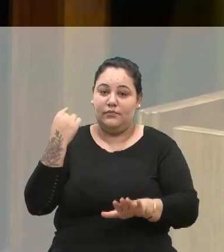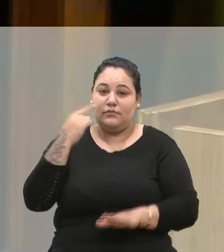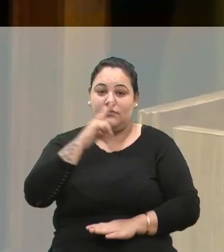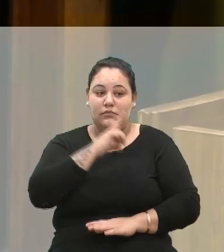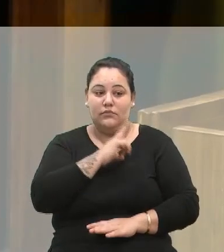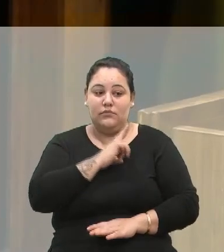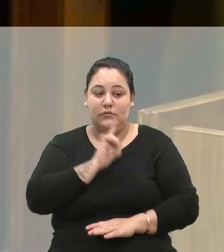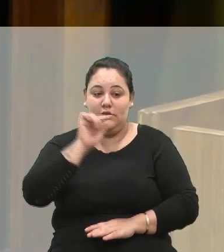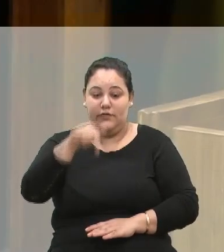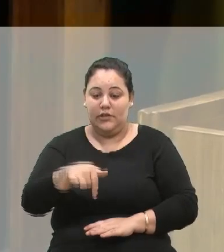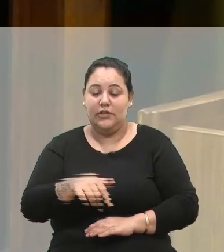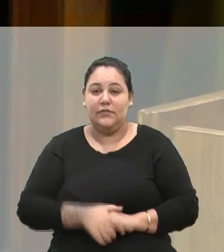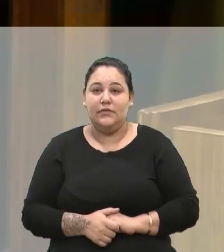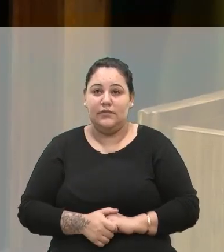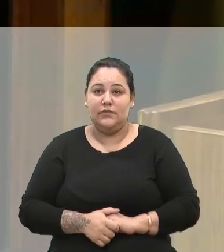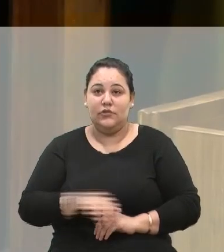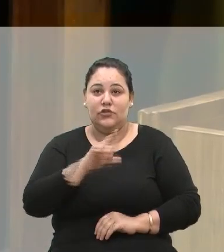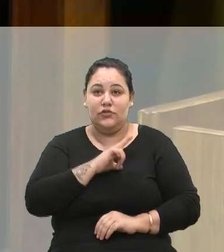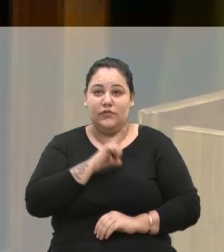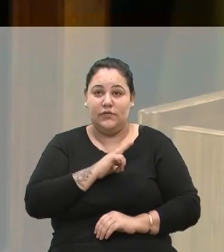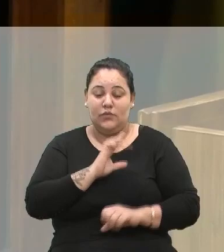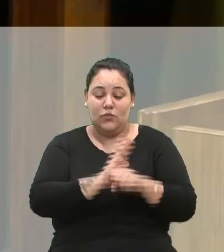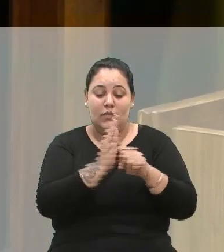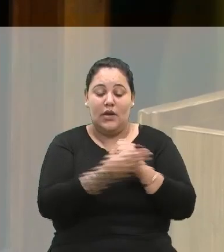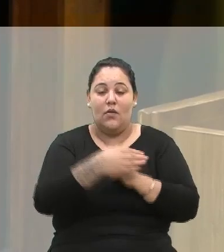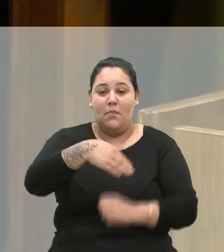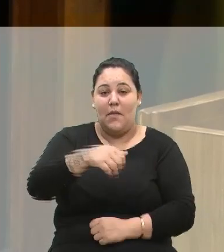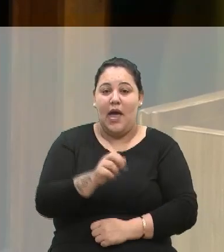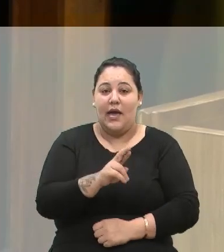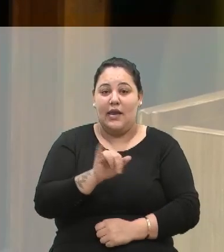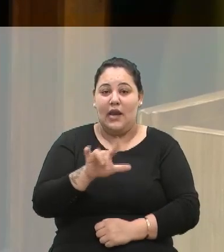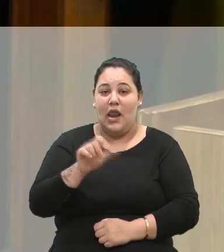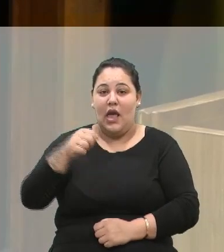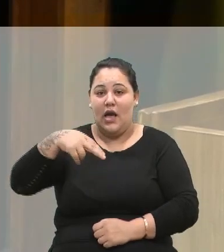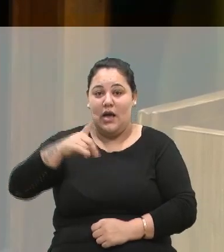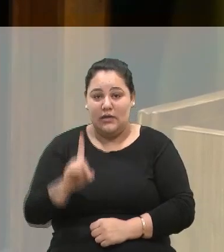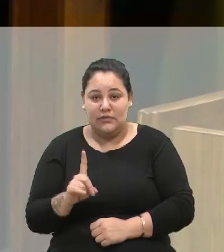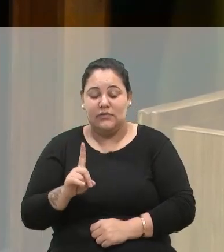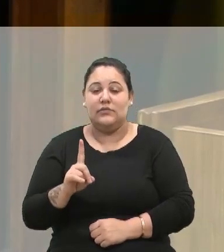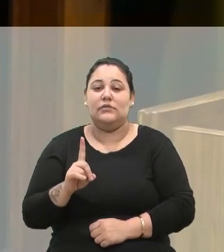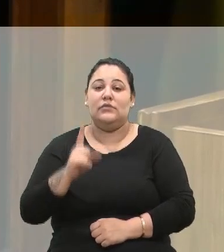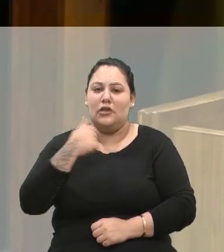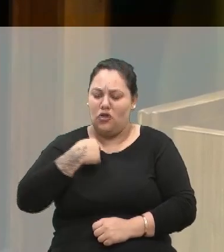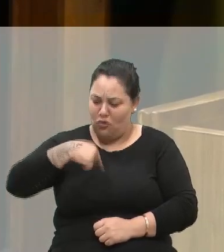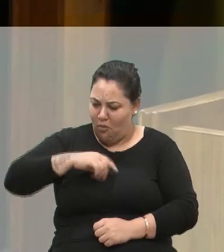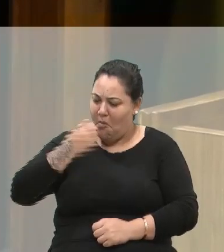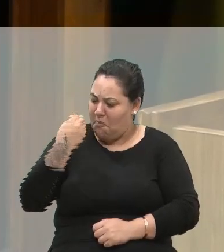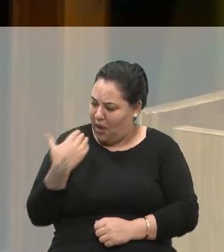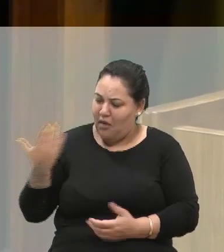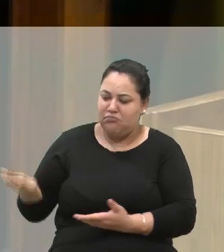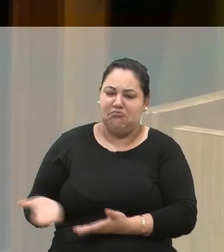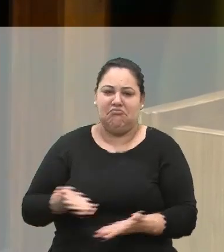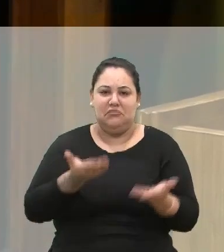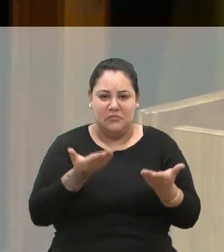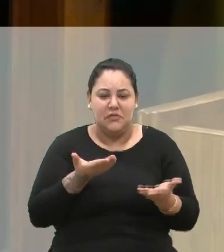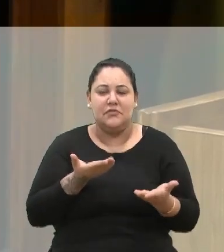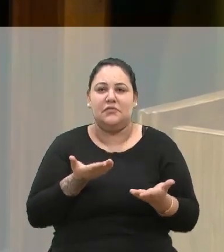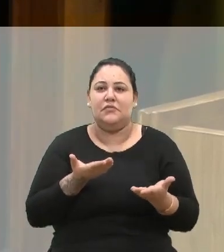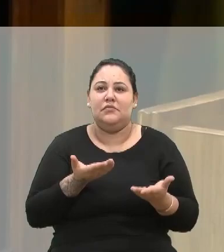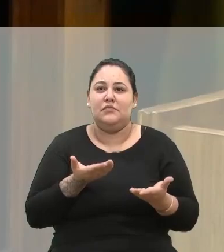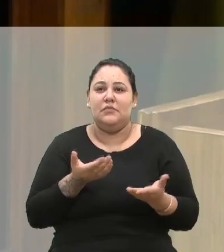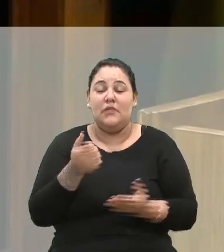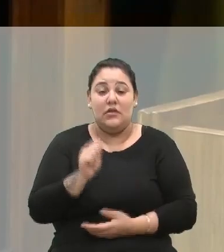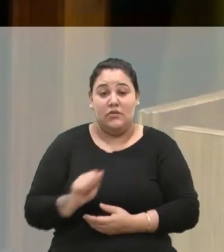estivemos ali no bairro Marilã, o qual fomos bem recebidos aí pela Associação